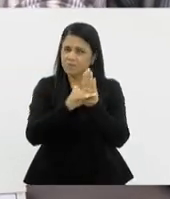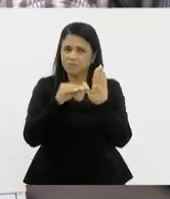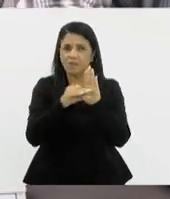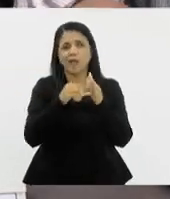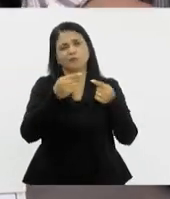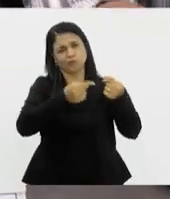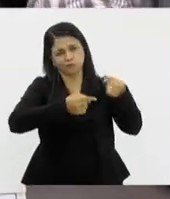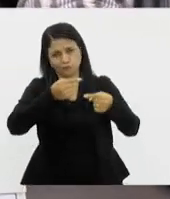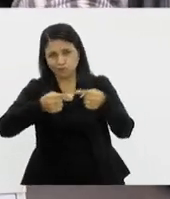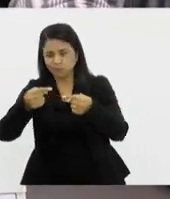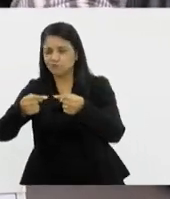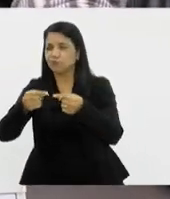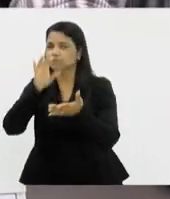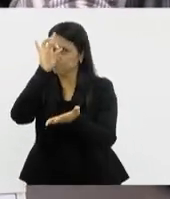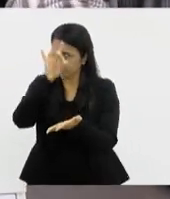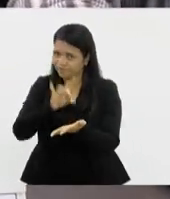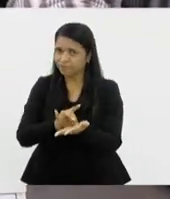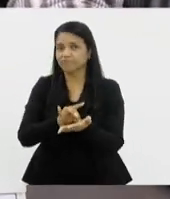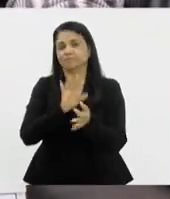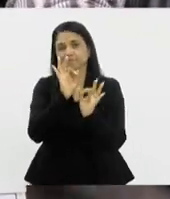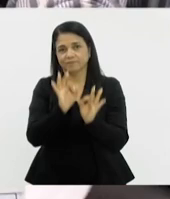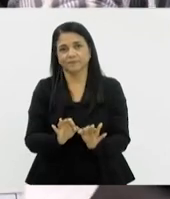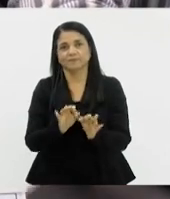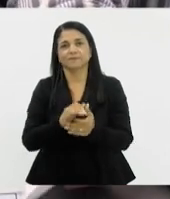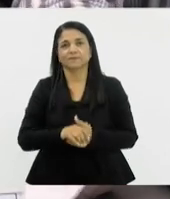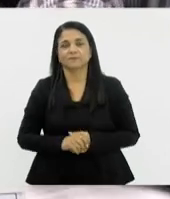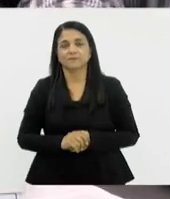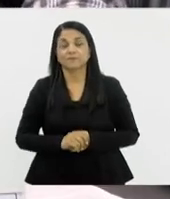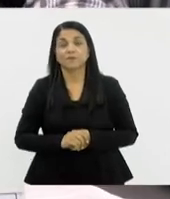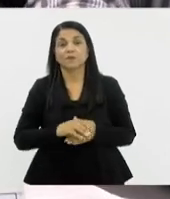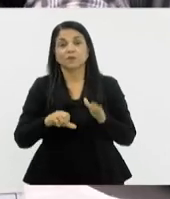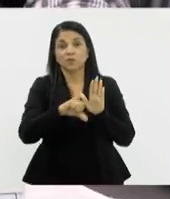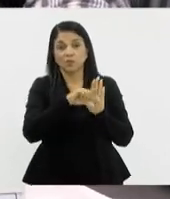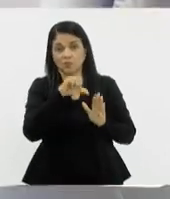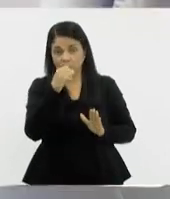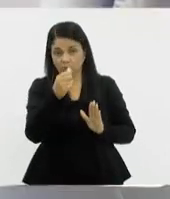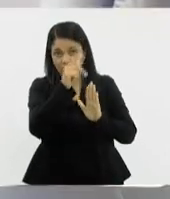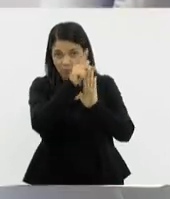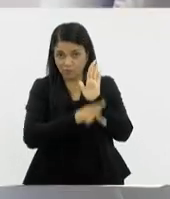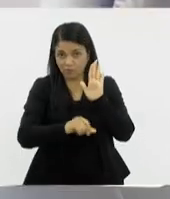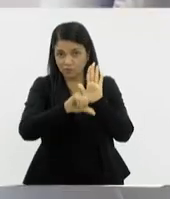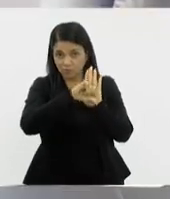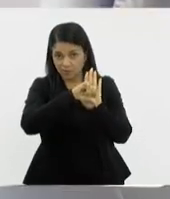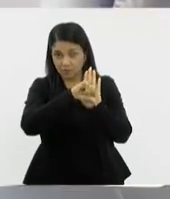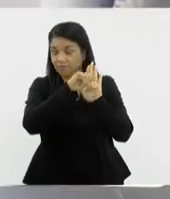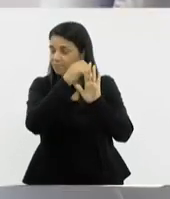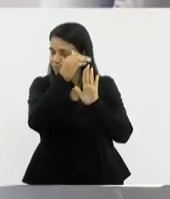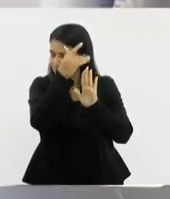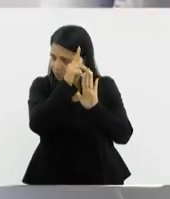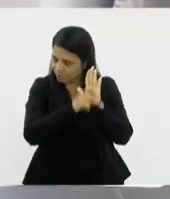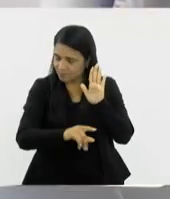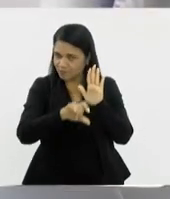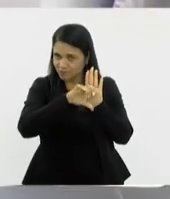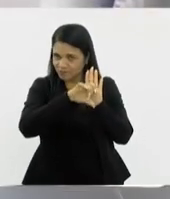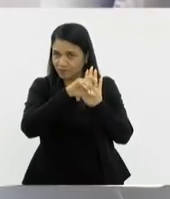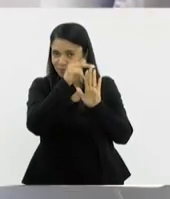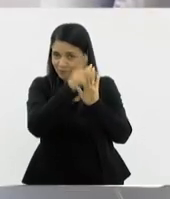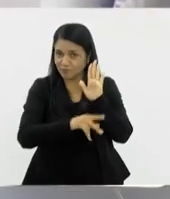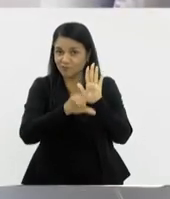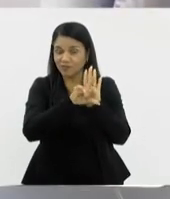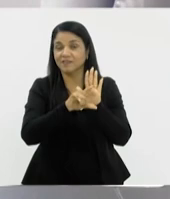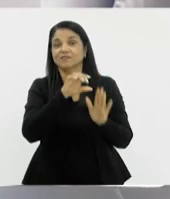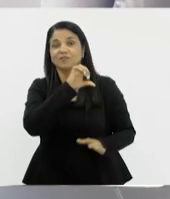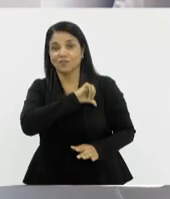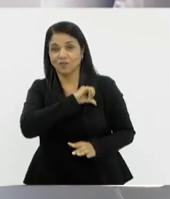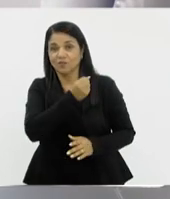discutido, com certeza. Item 9 da pauta. Projetos de relatoria do deputado Guilherme Delaroli.